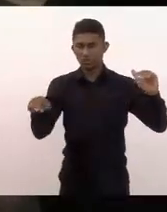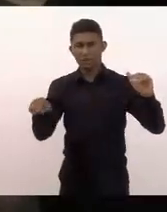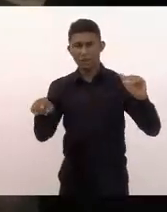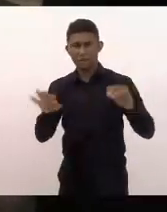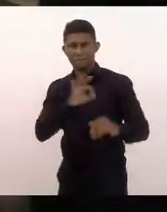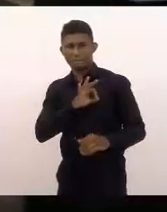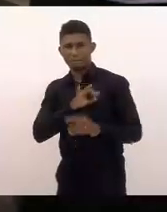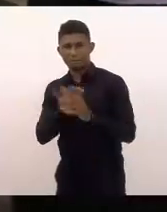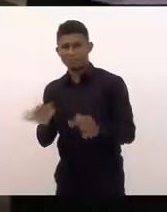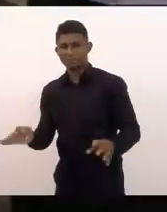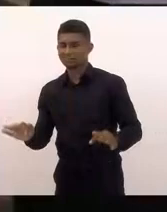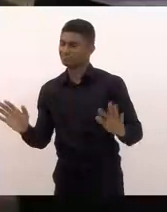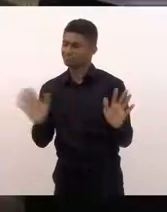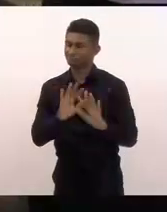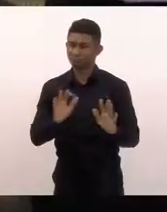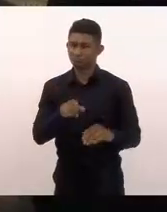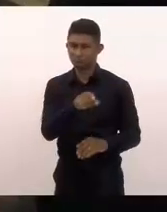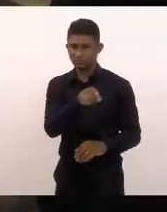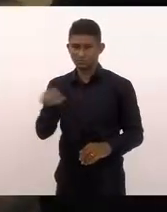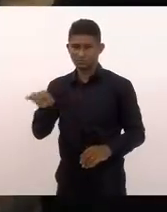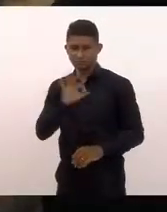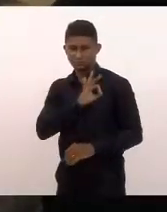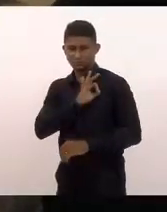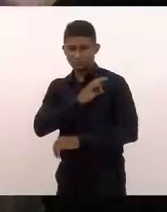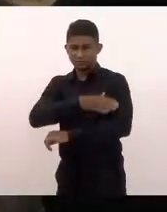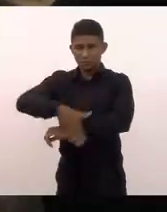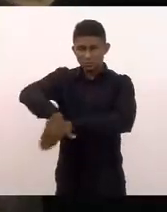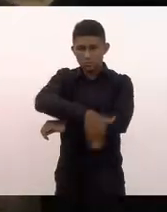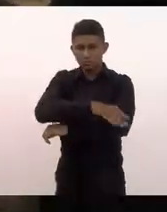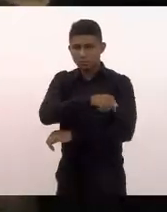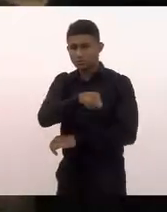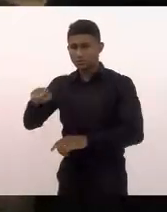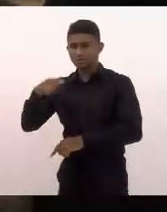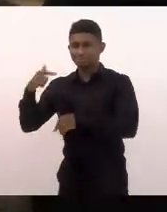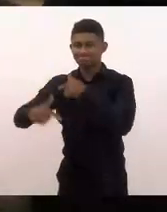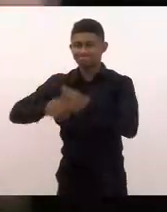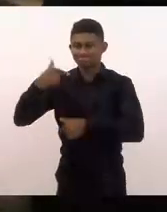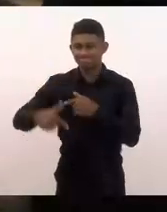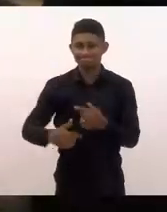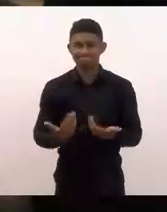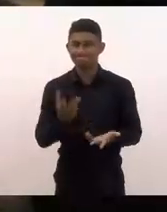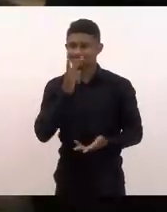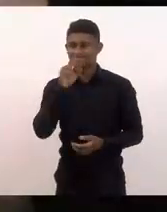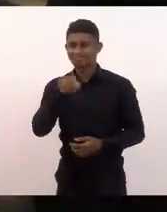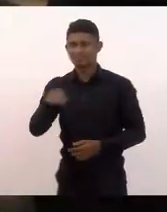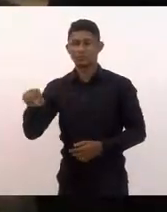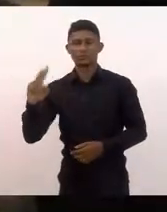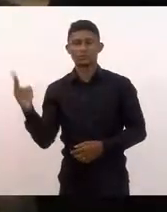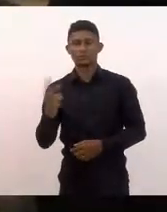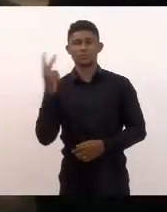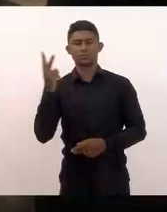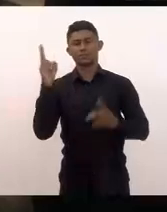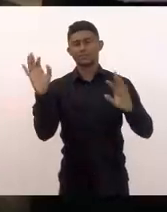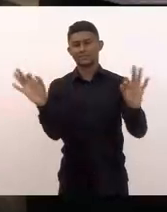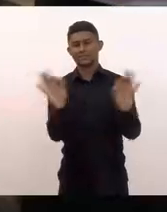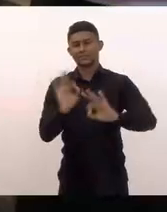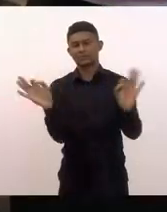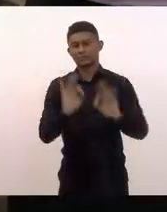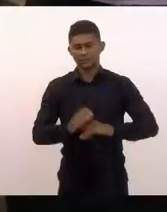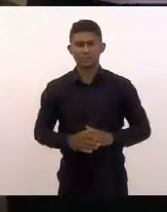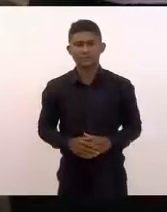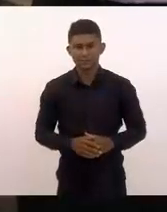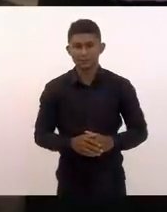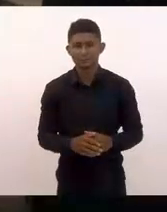na ponta da lança são os praças. E, infelizmente, não são valorizados. Não são valorizados desde